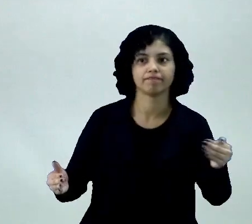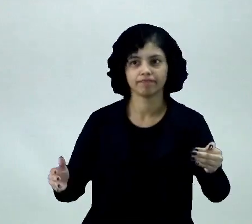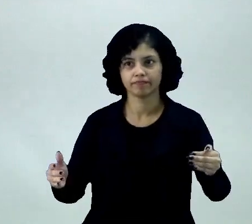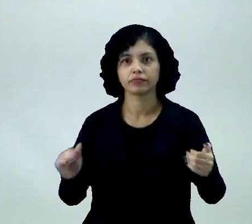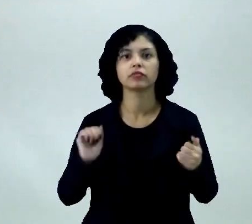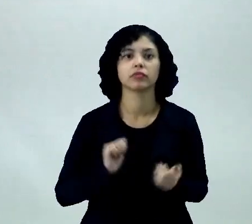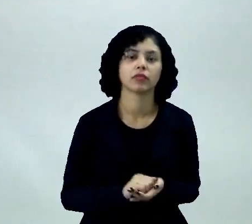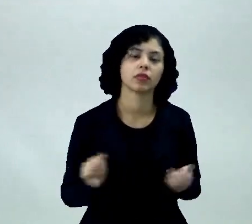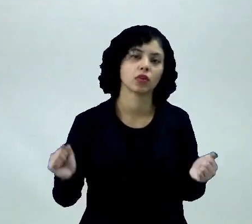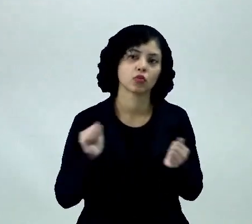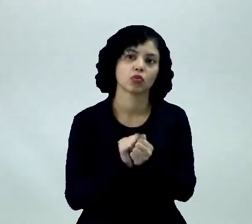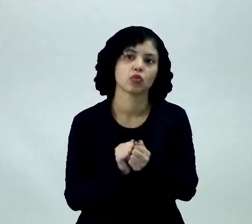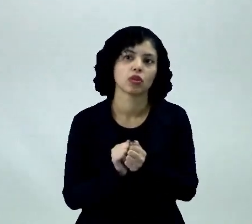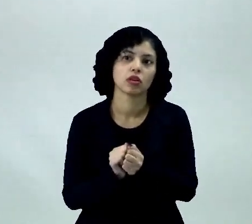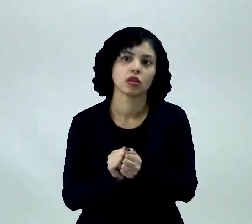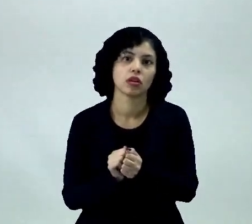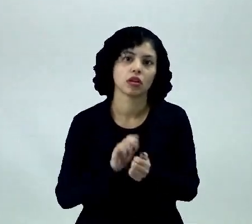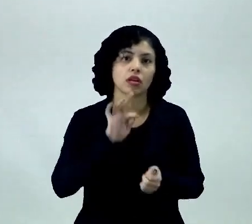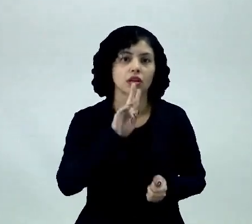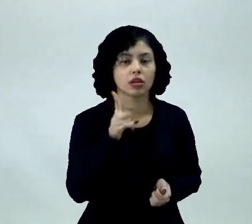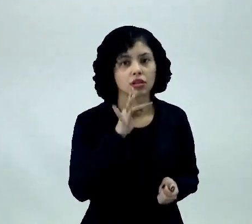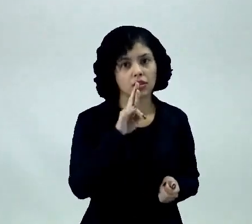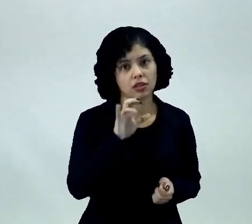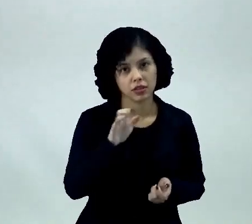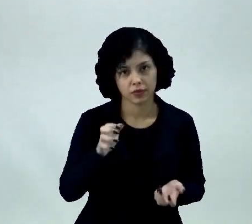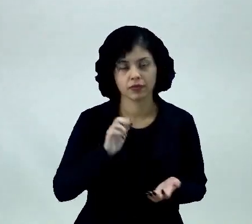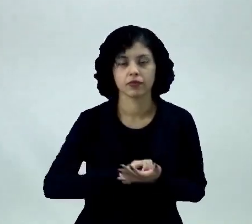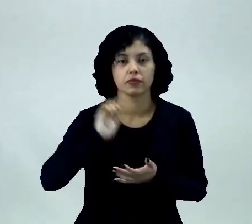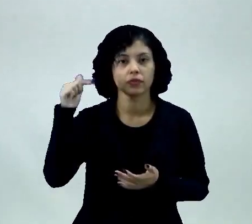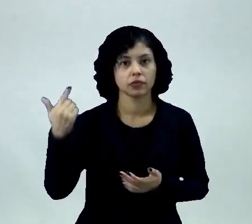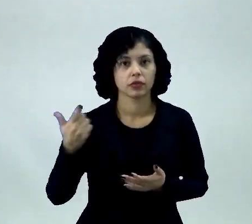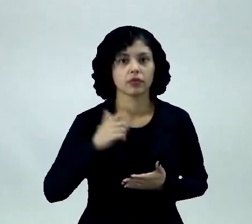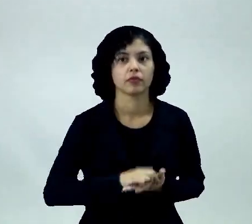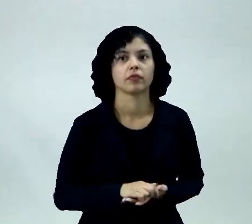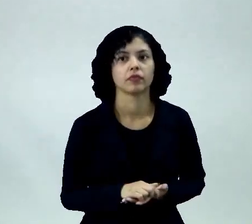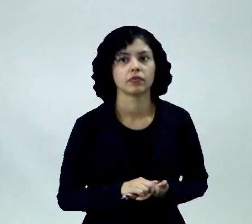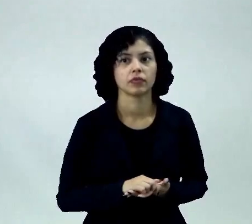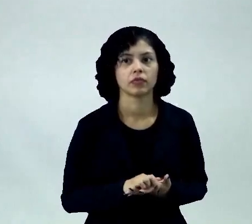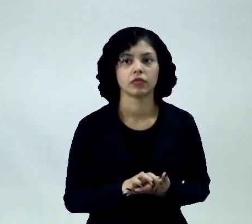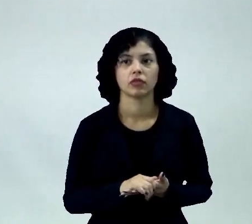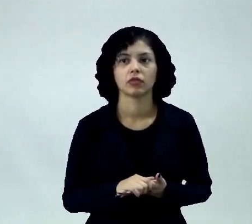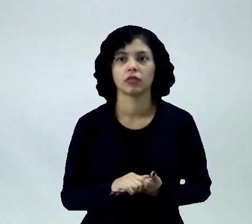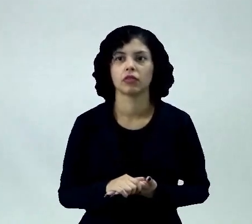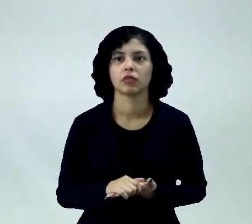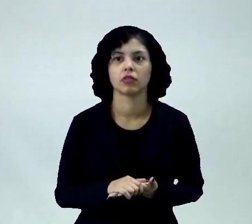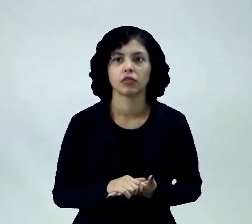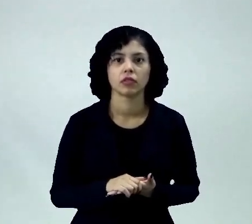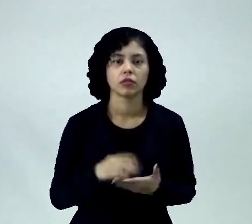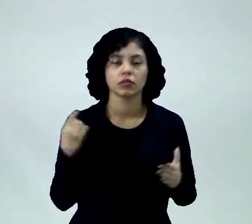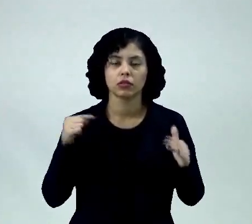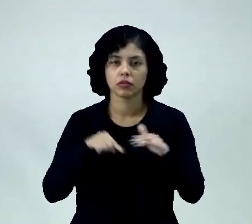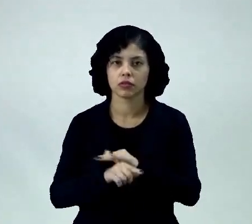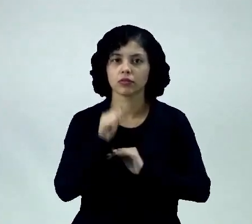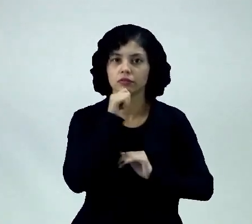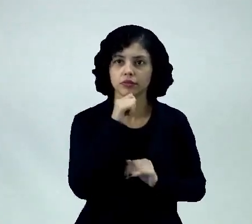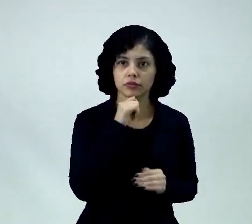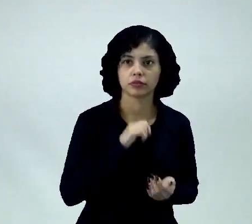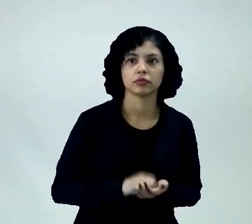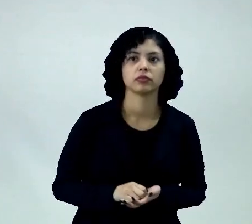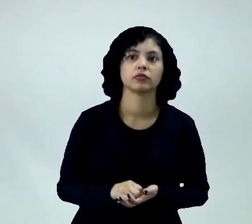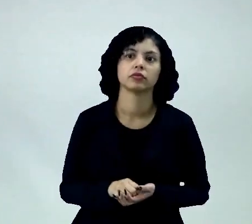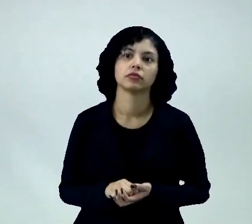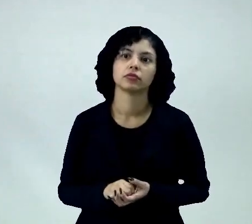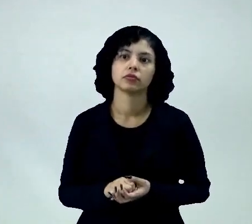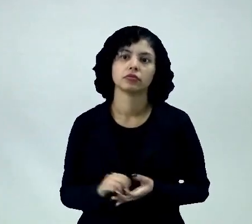eles vão encurralando o Hitler, né, e aí lá no seu esconderijo, né, no seu bunker,